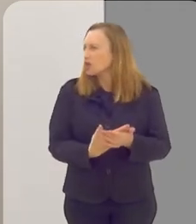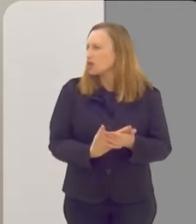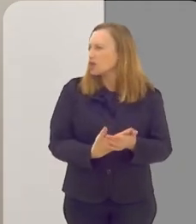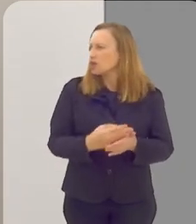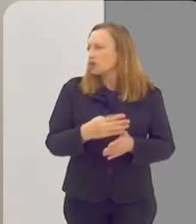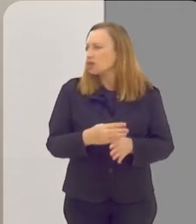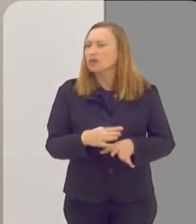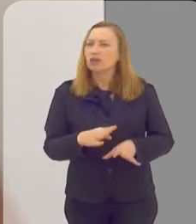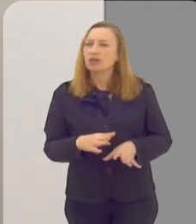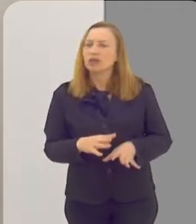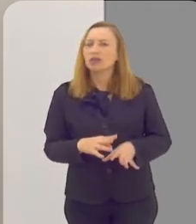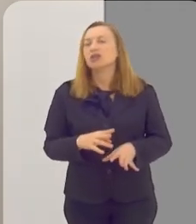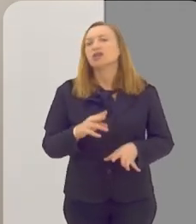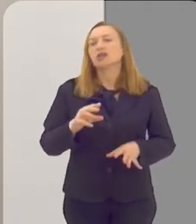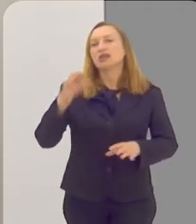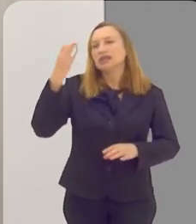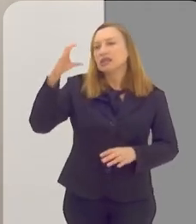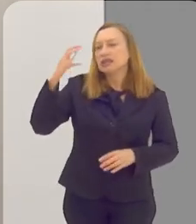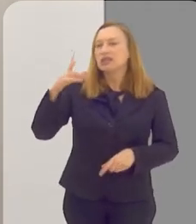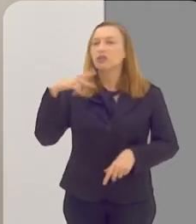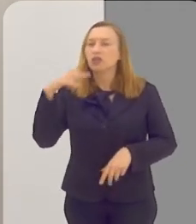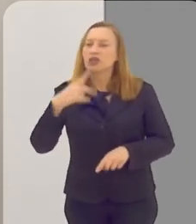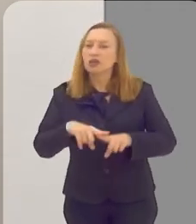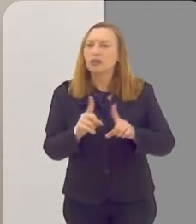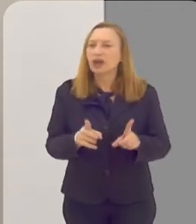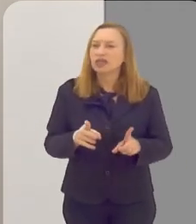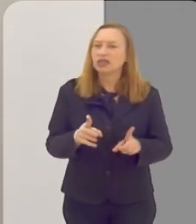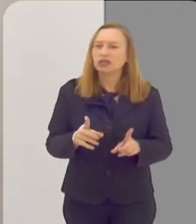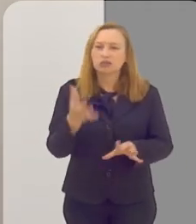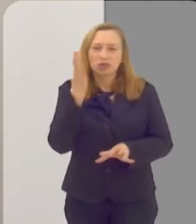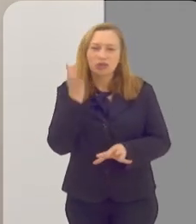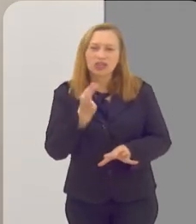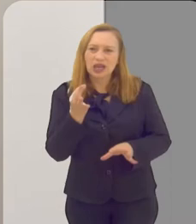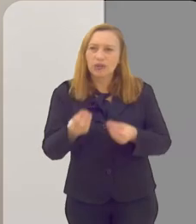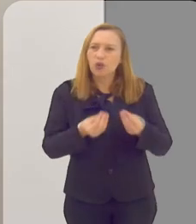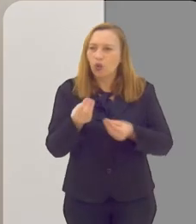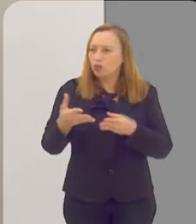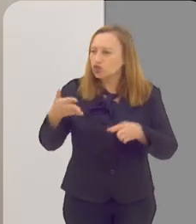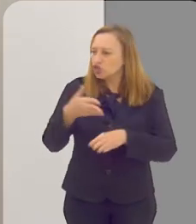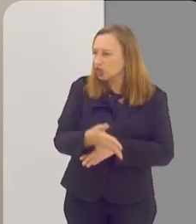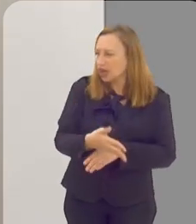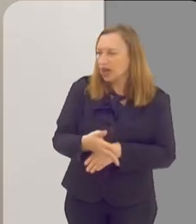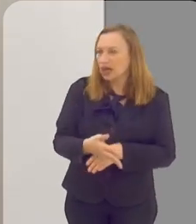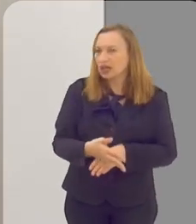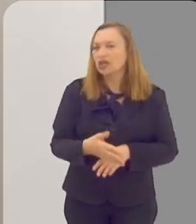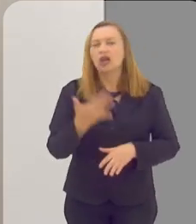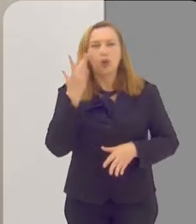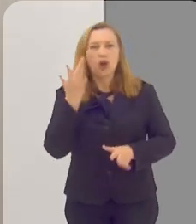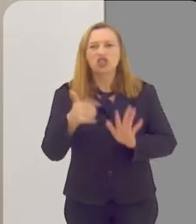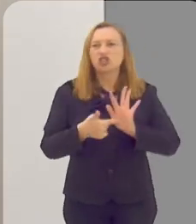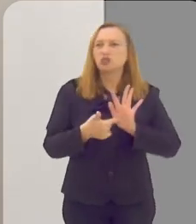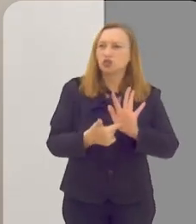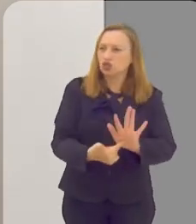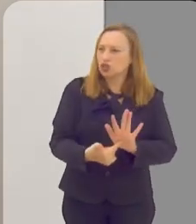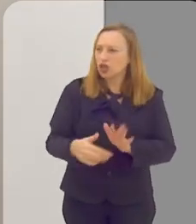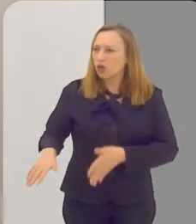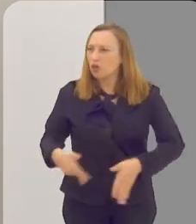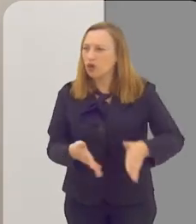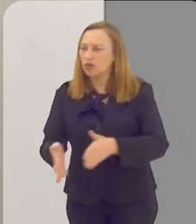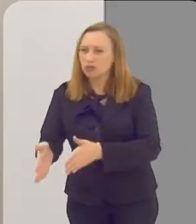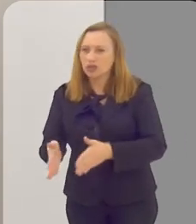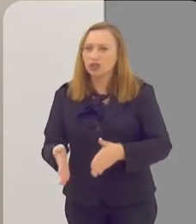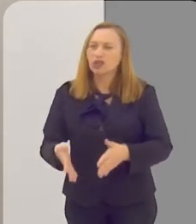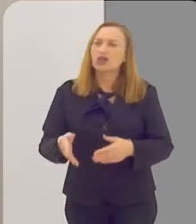eu me graduei, eu me pós-graduei em ciências políticas, mas não, nem sabe como chegar naquilo. Então, acho que mostrar